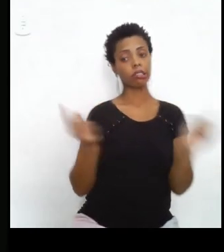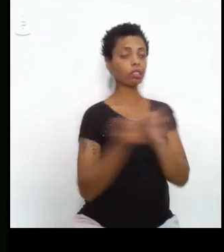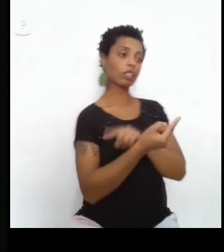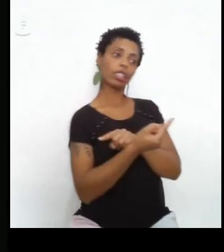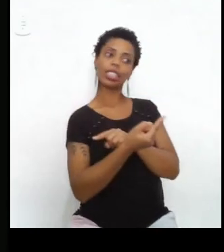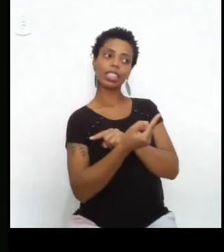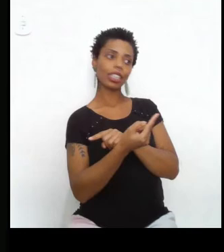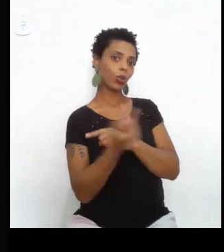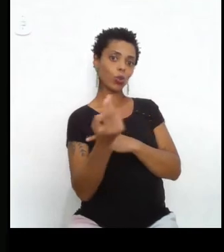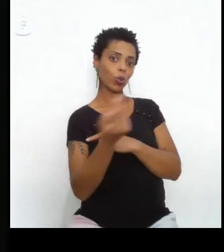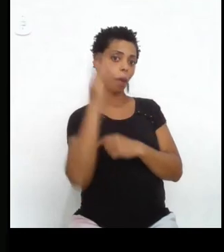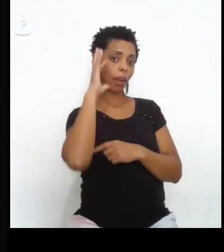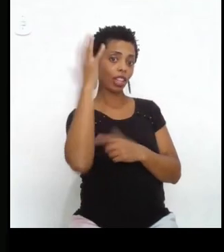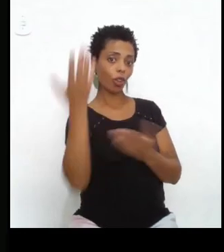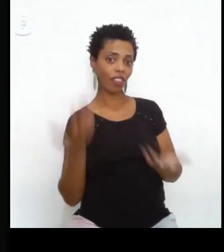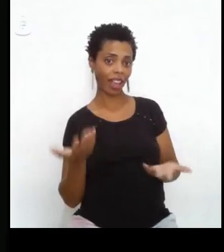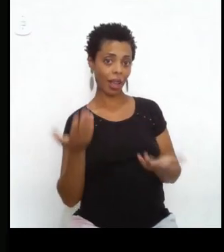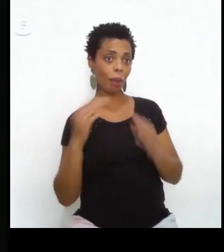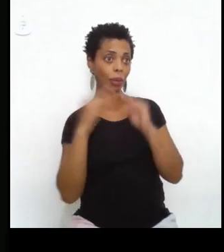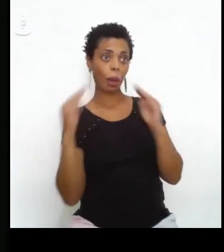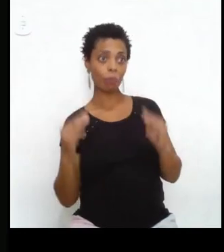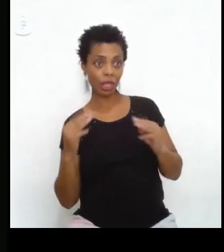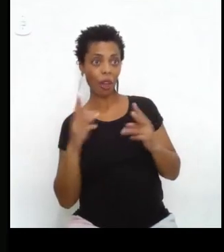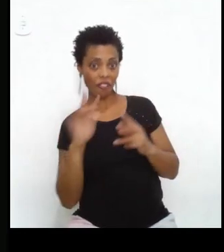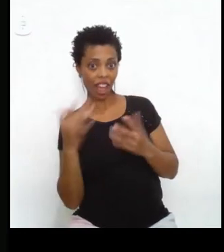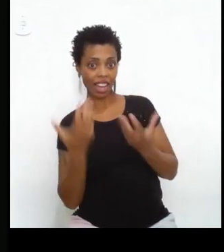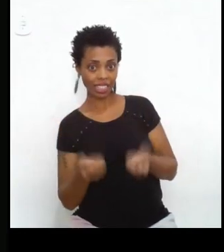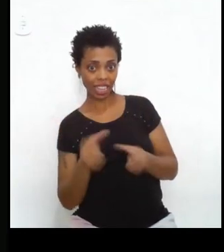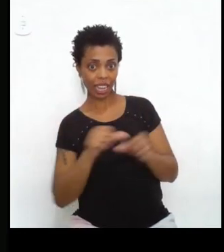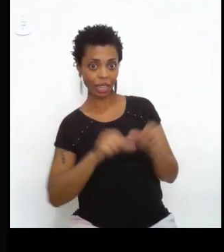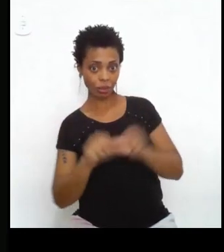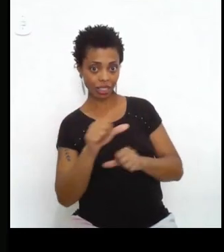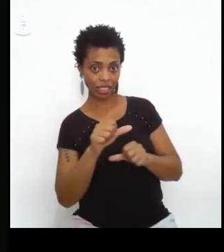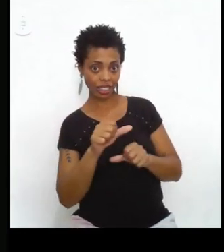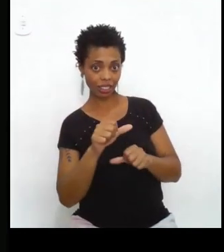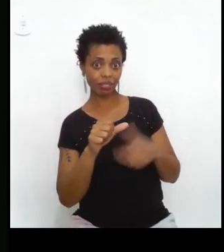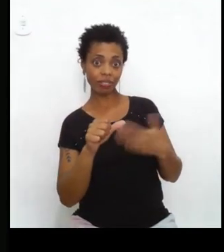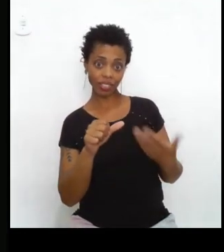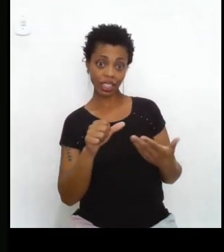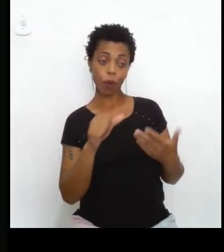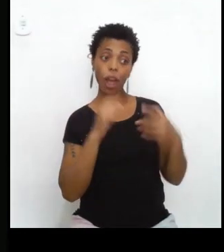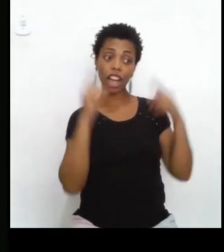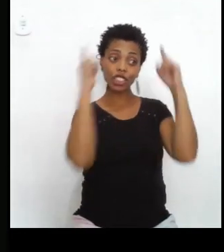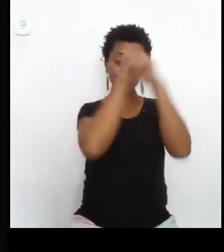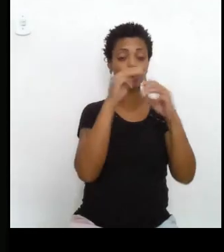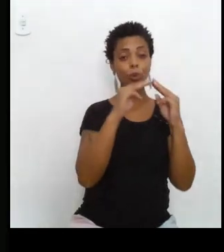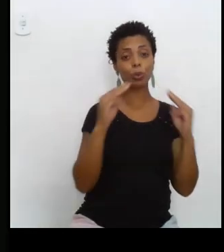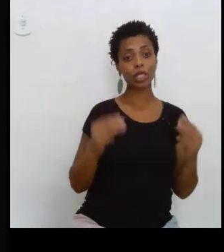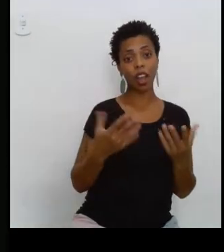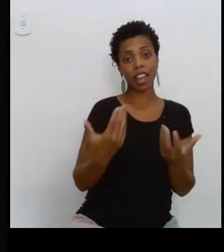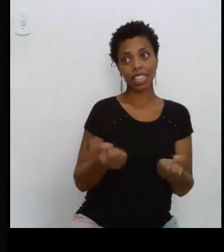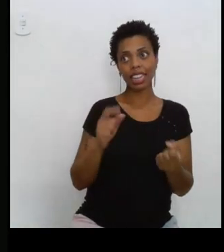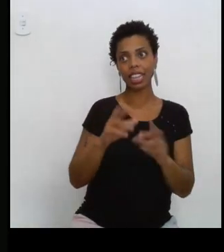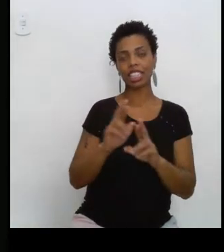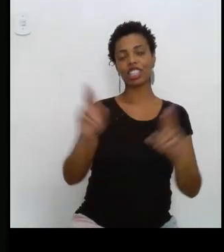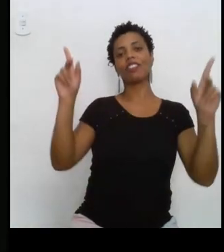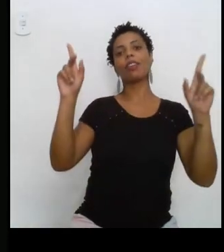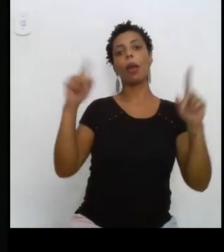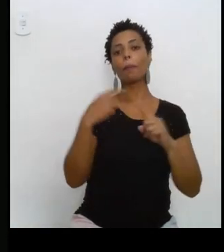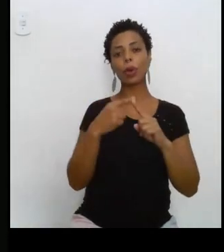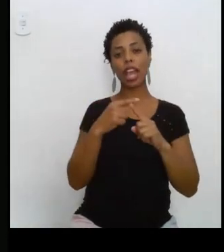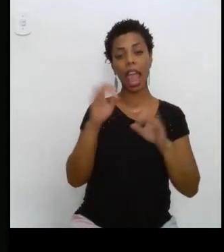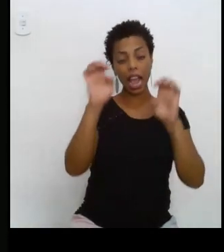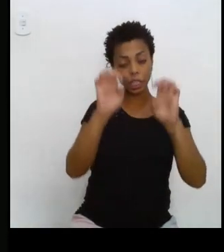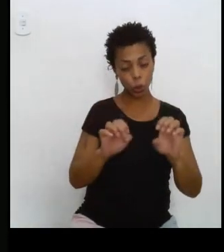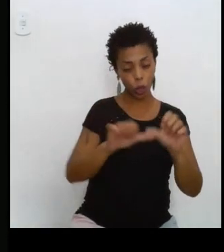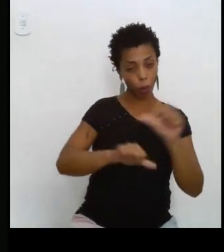essa também é dificuldade dos museus As instituições têm de lidar com essa sai de qualidade porque não é interessante mover essas estruturas